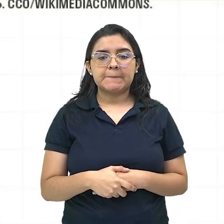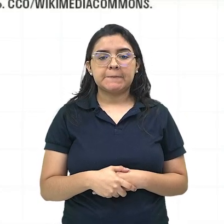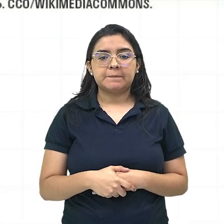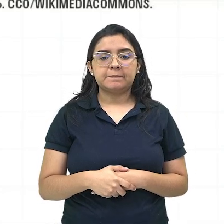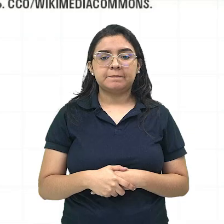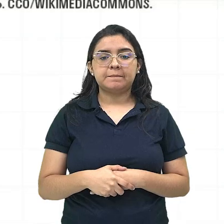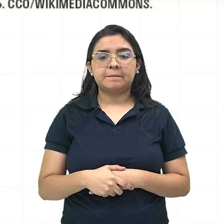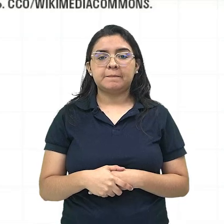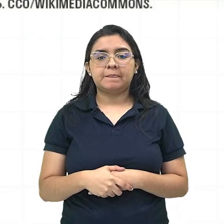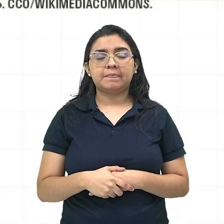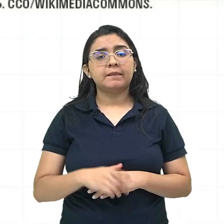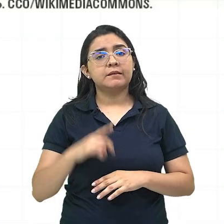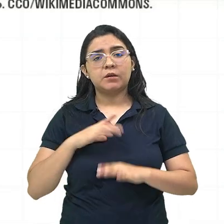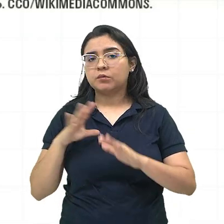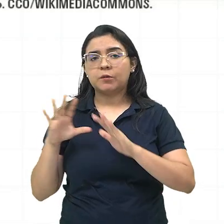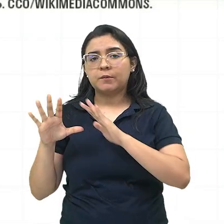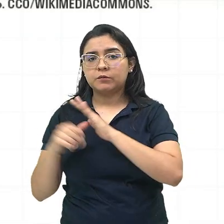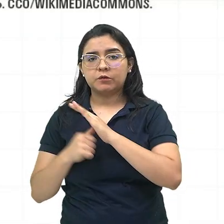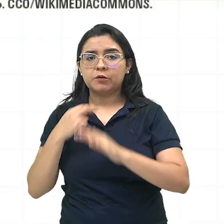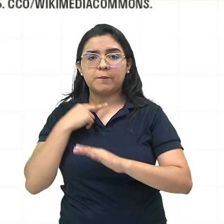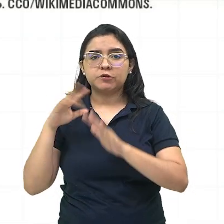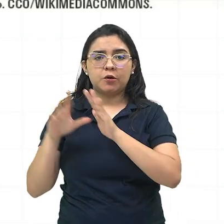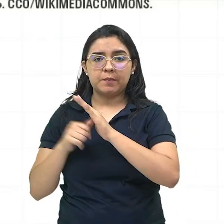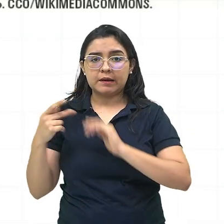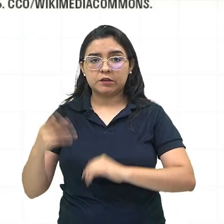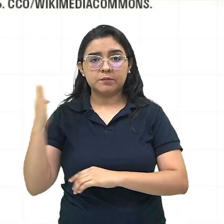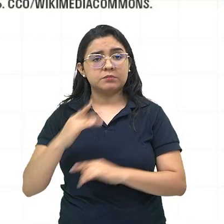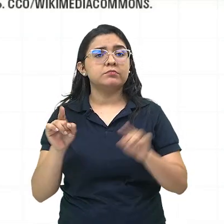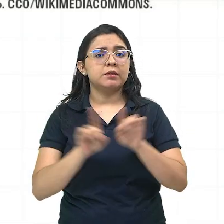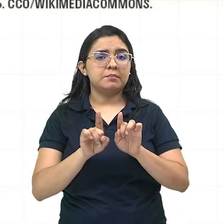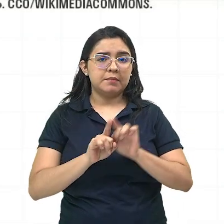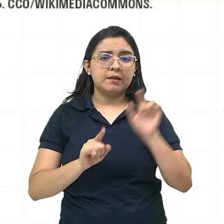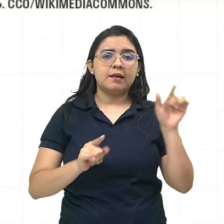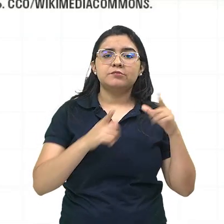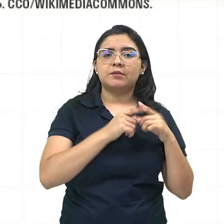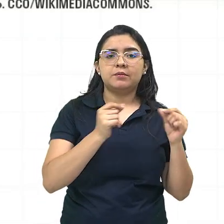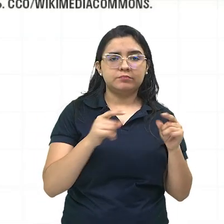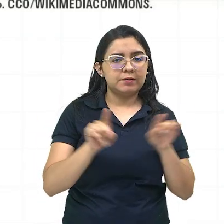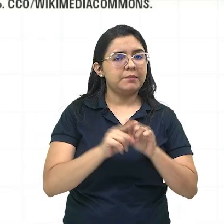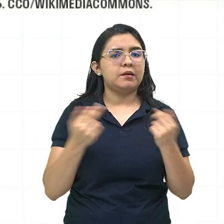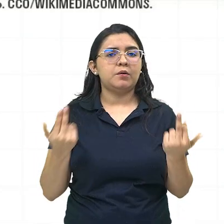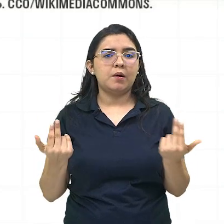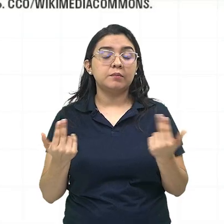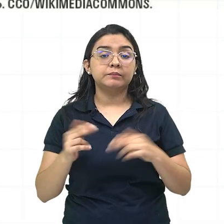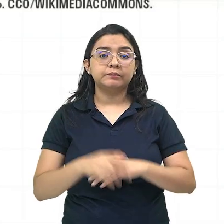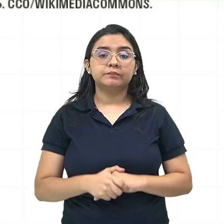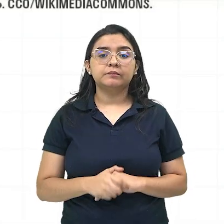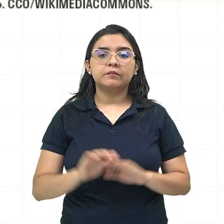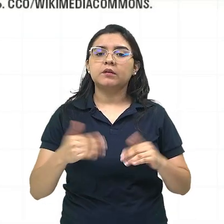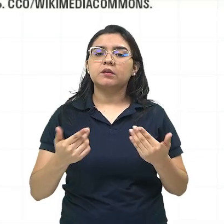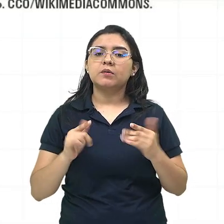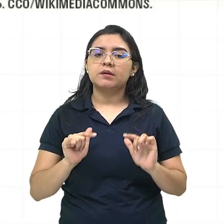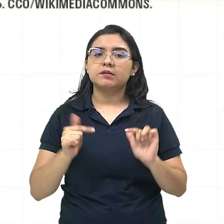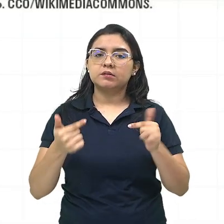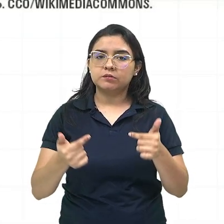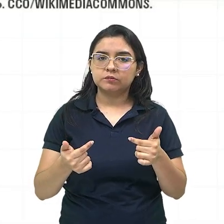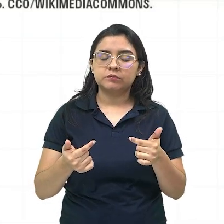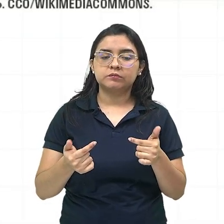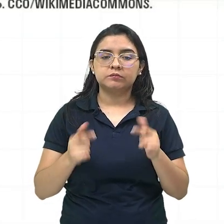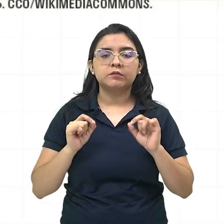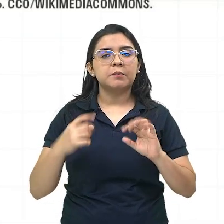Não roubar no Brasil é a mesma coisa que não roubar no Japão. Então, essa atitude que pode